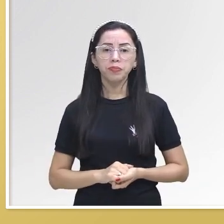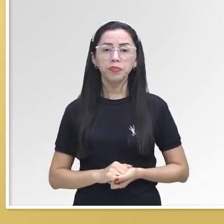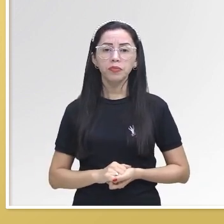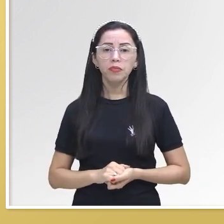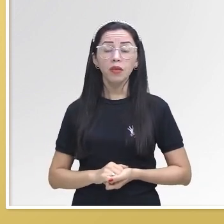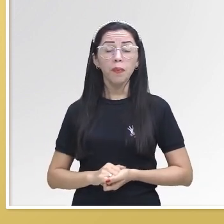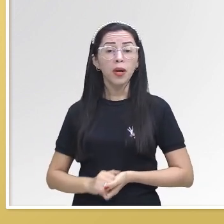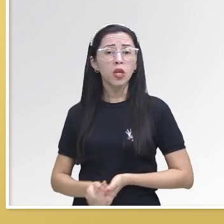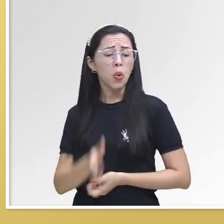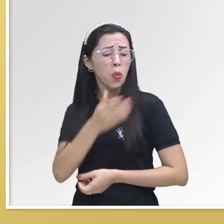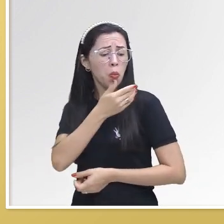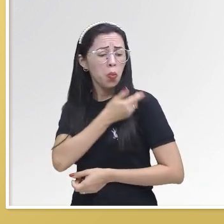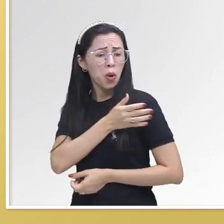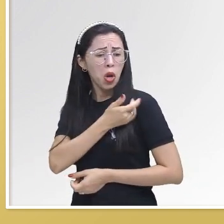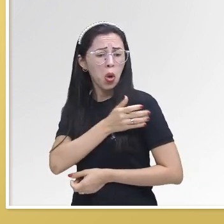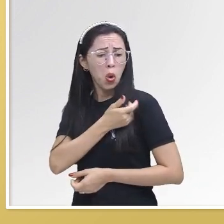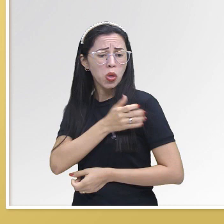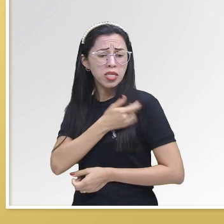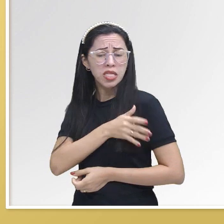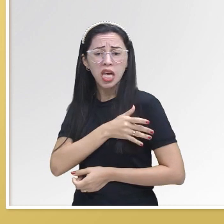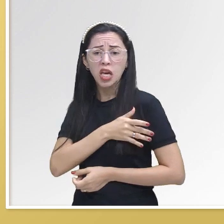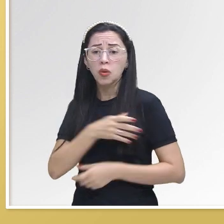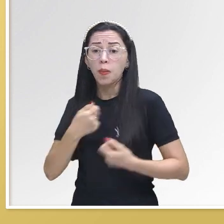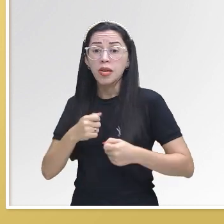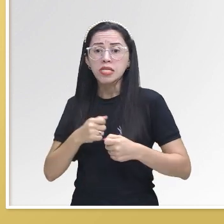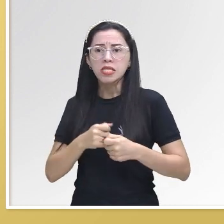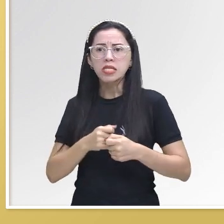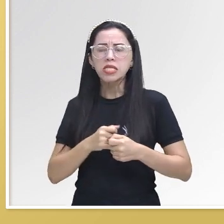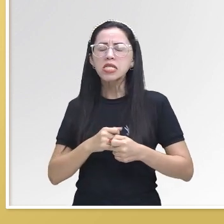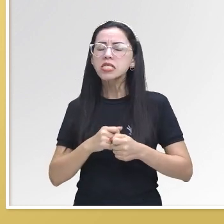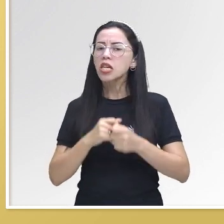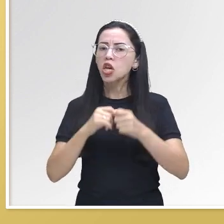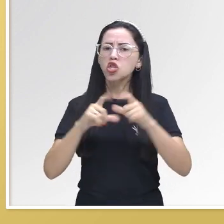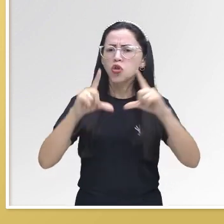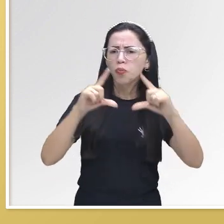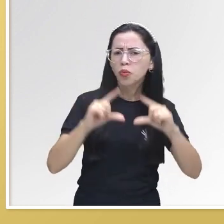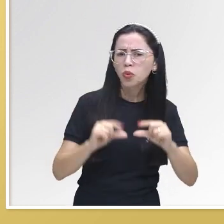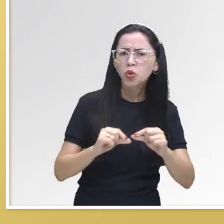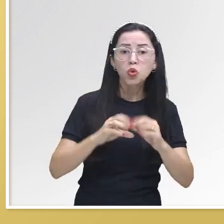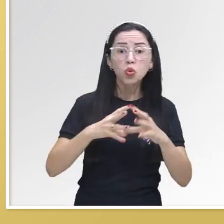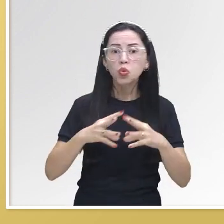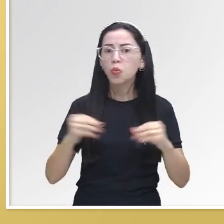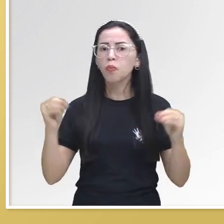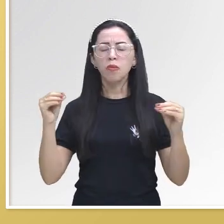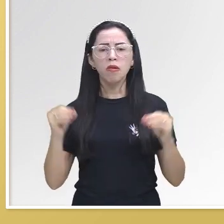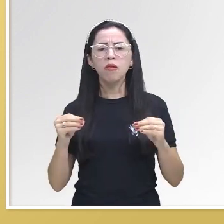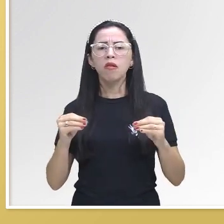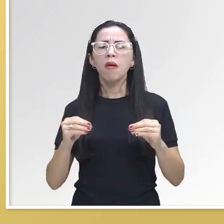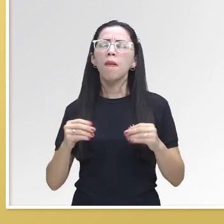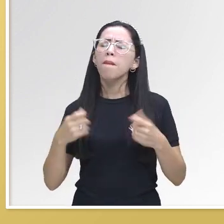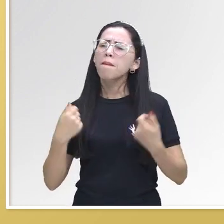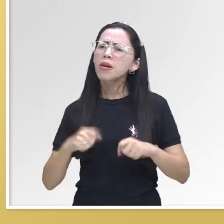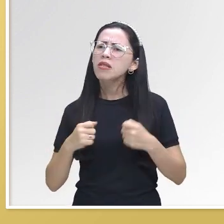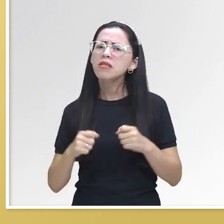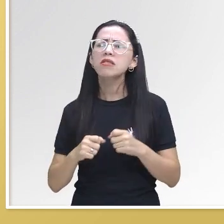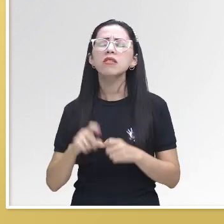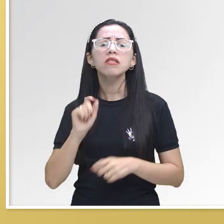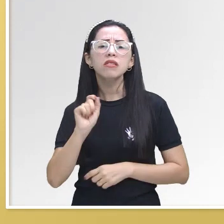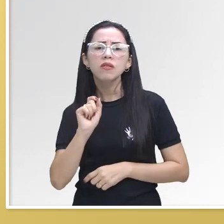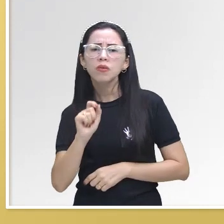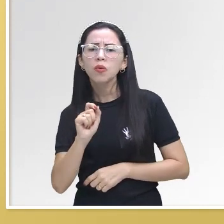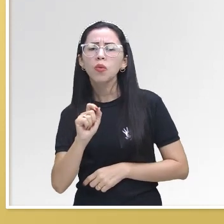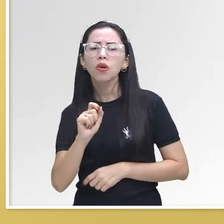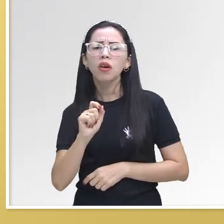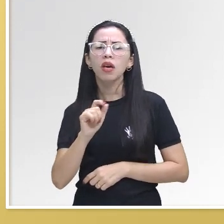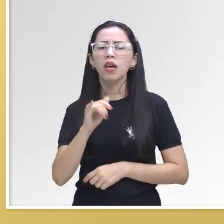seja superado, nas palavras de Angela Davis, em uma sociedade racista, não basta somente não